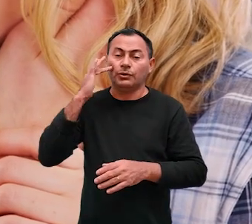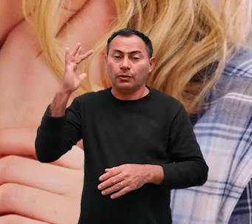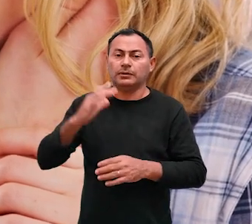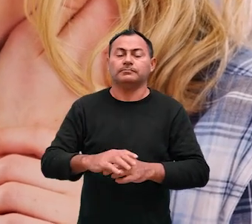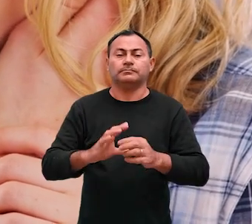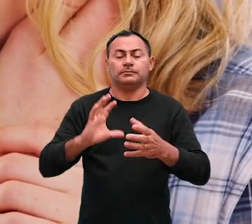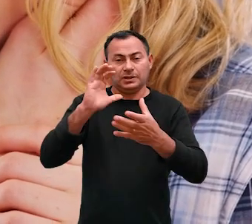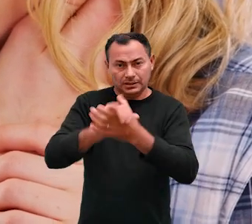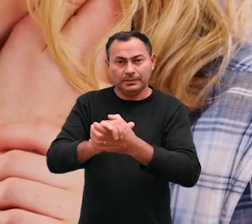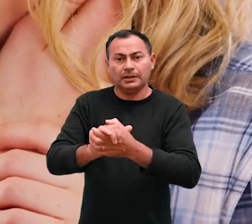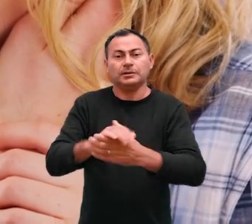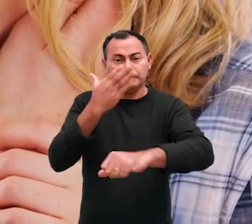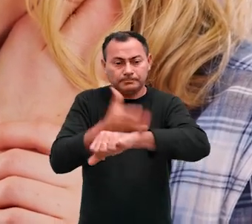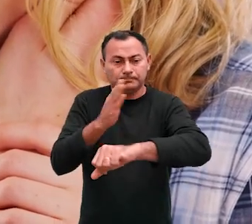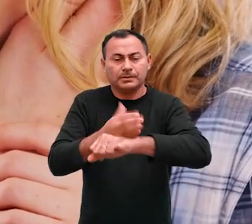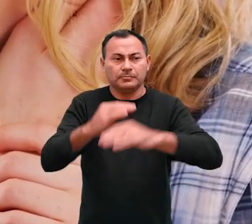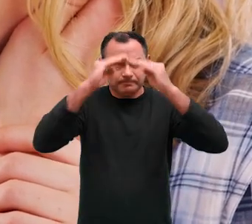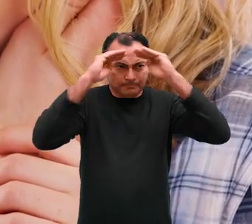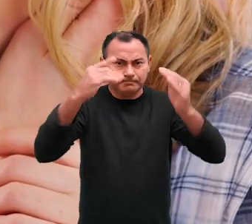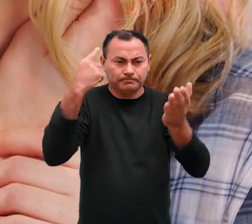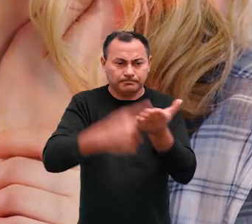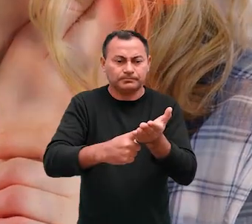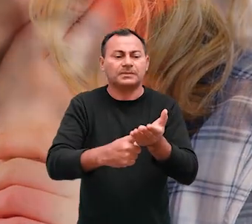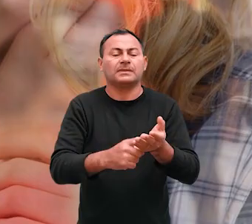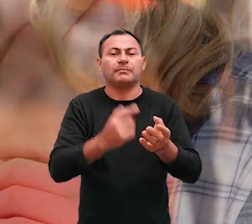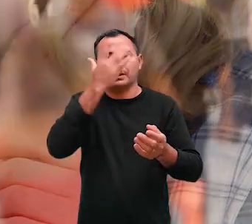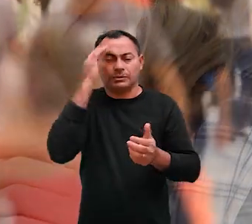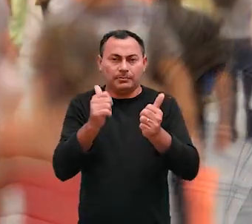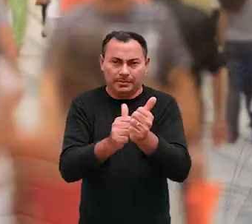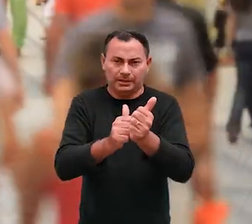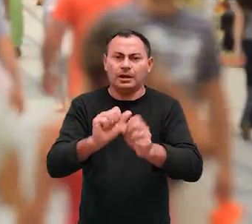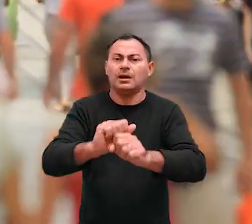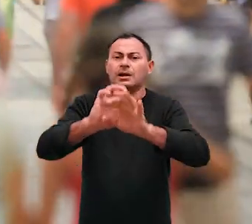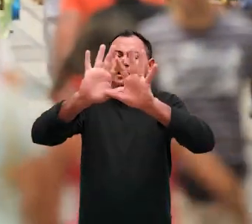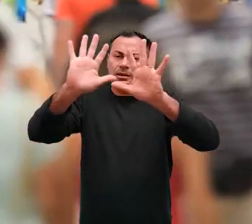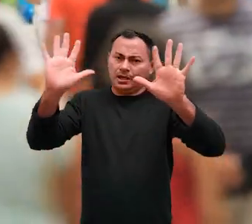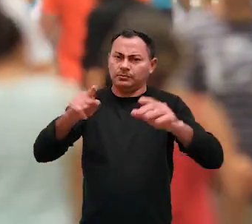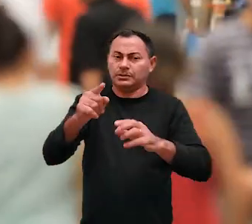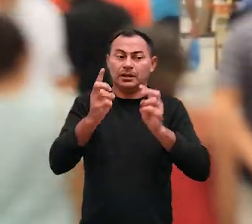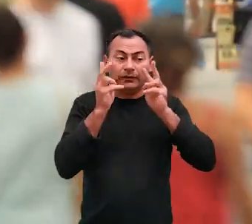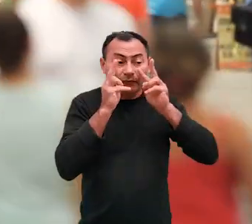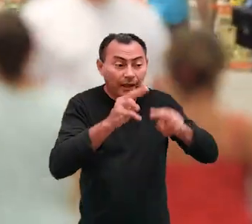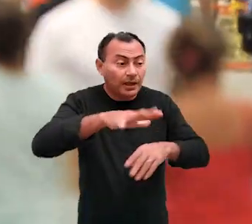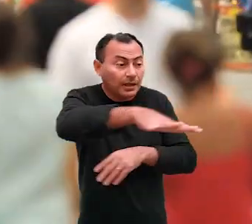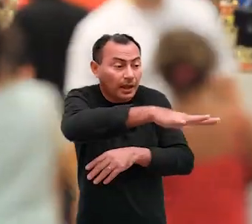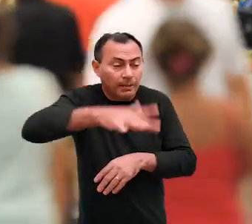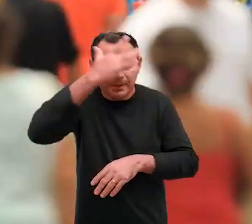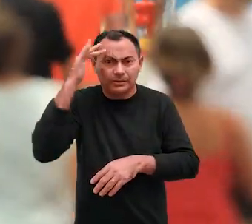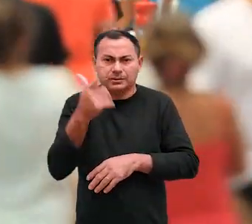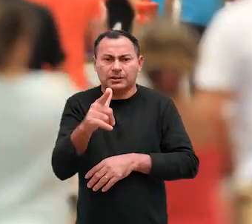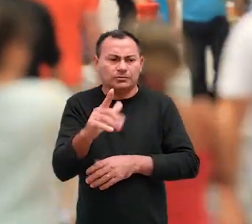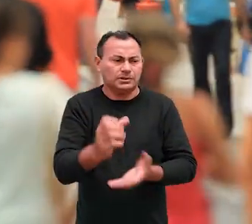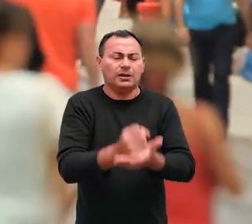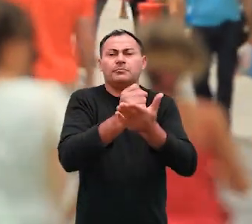Pratique-a, porque é assim que você cumpre o compromisso de olhar ao redor. É claro que, genericamente, você olha para baixo e vê pessoas